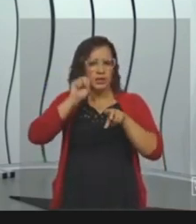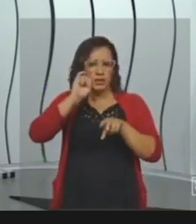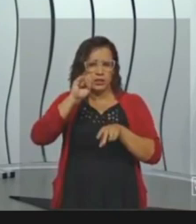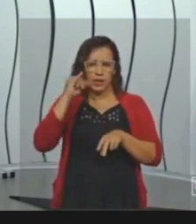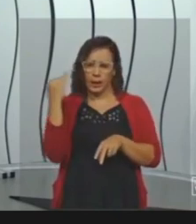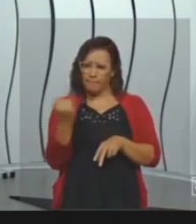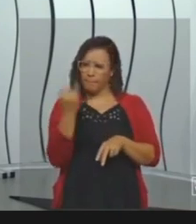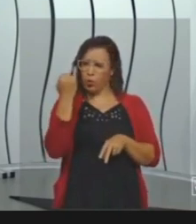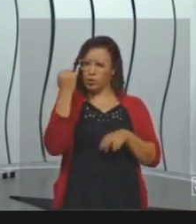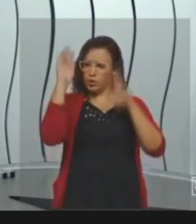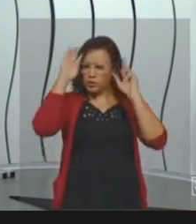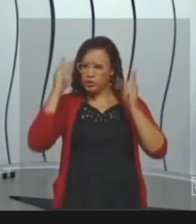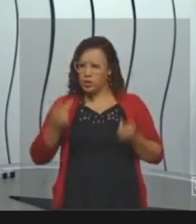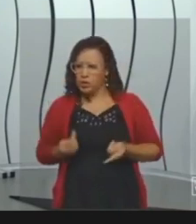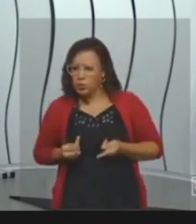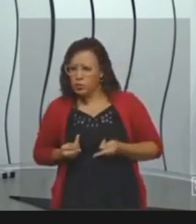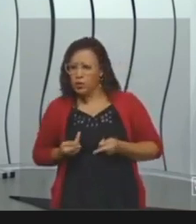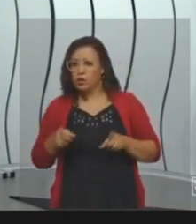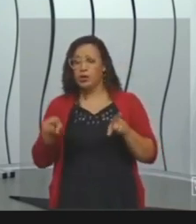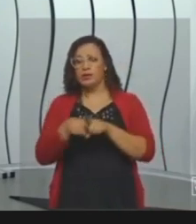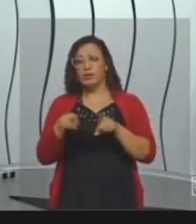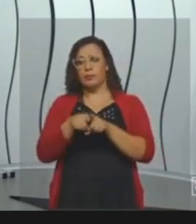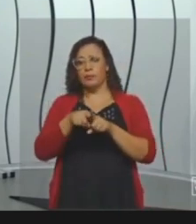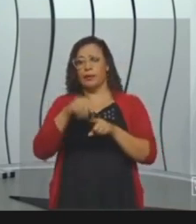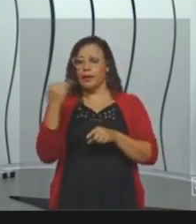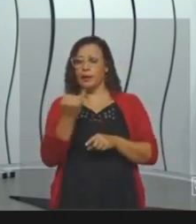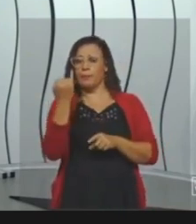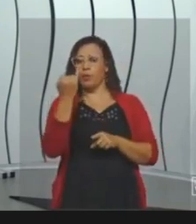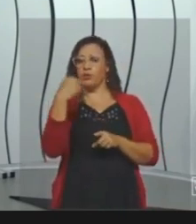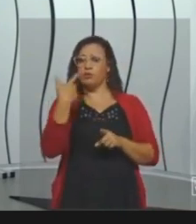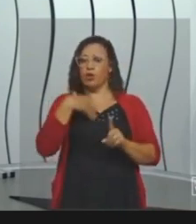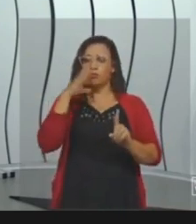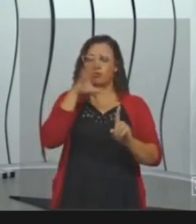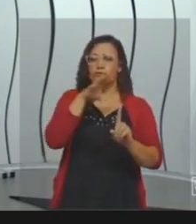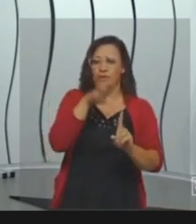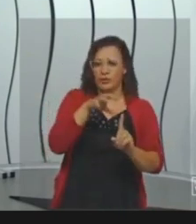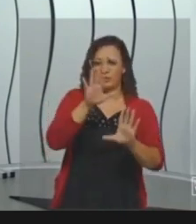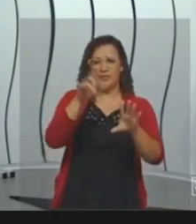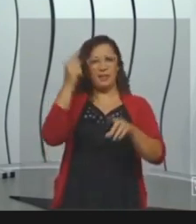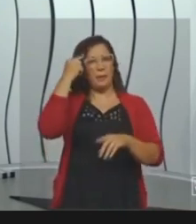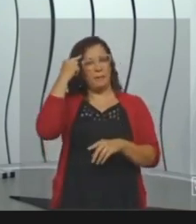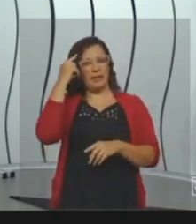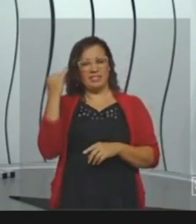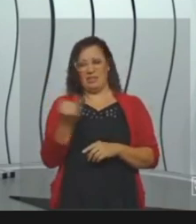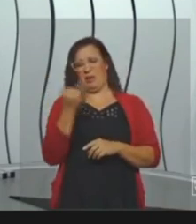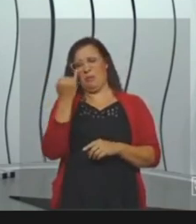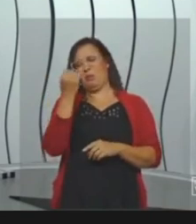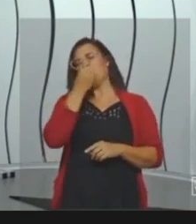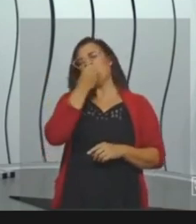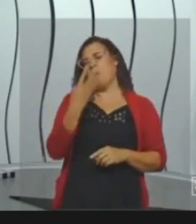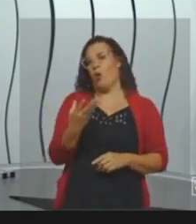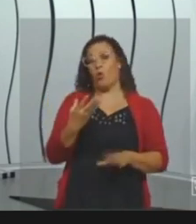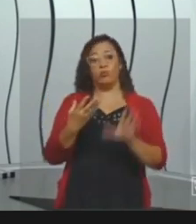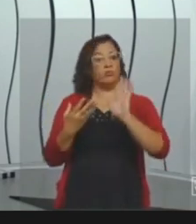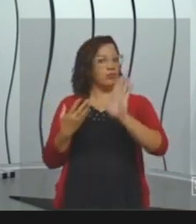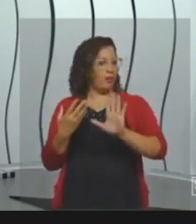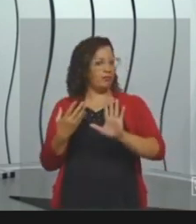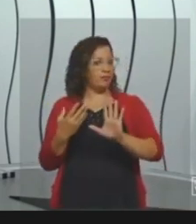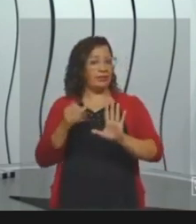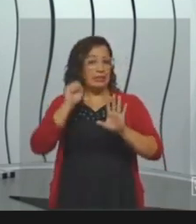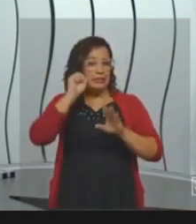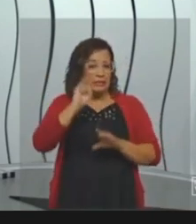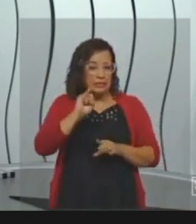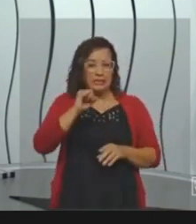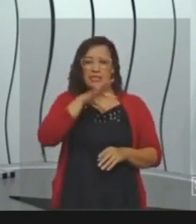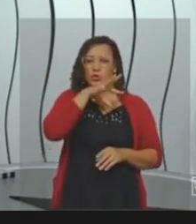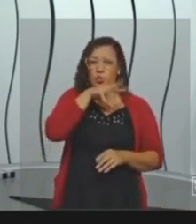ser humano, é porque interfere com a vida do ser humano. Nós temos o costume de achar que importante é porque é bom. Não. Se algo for